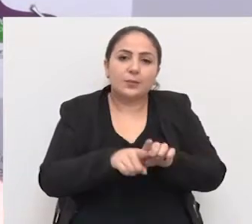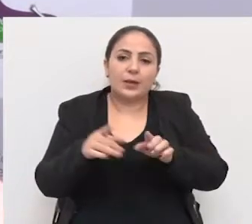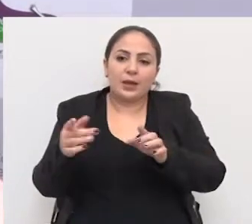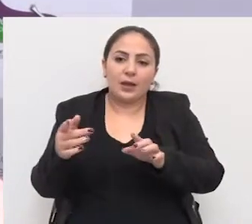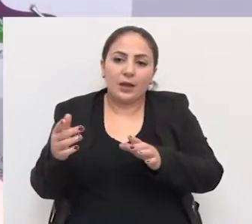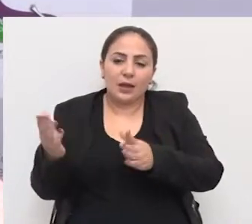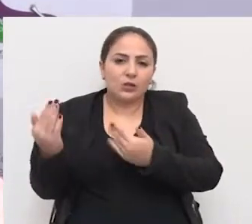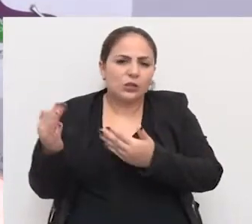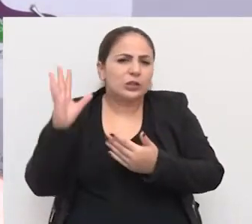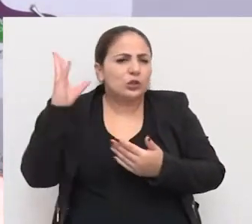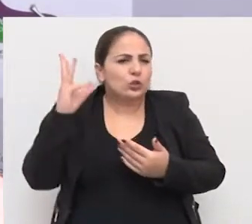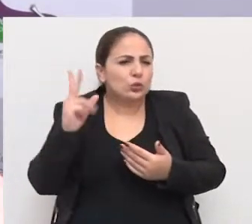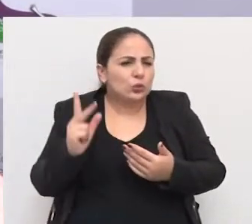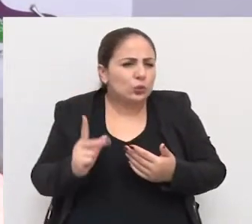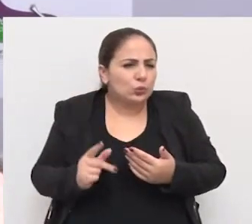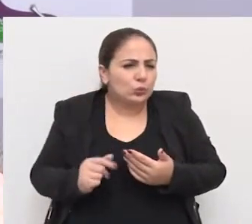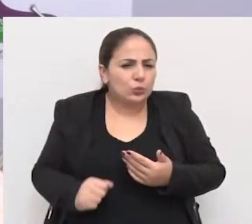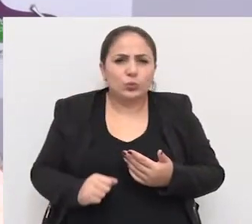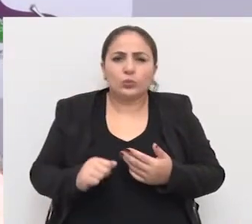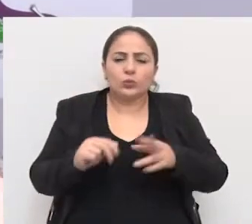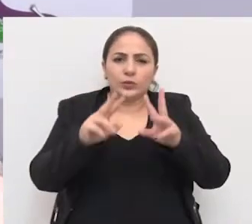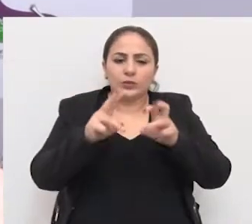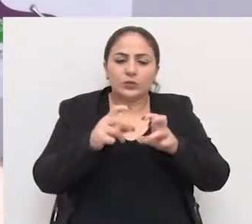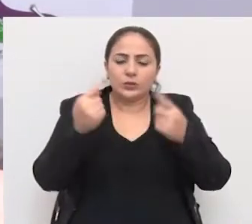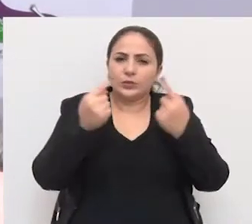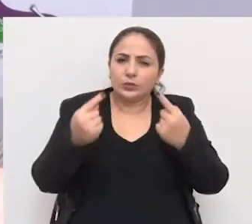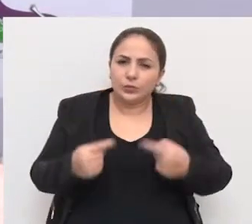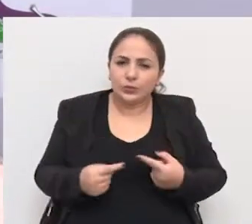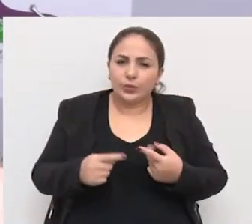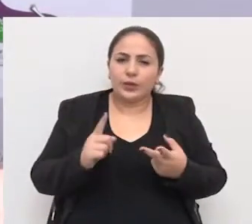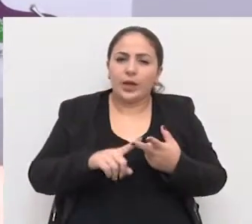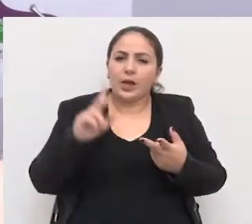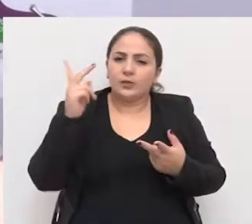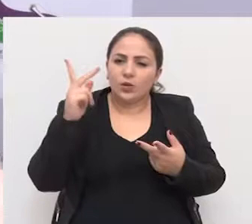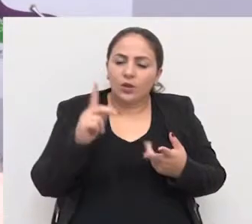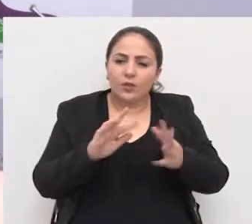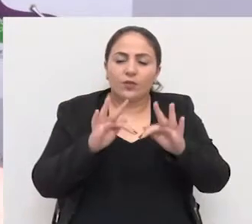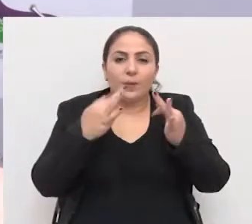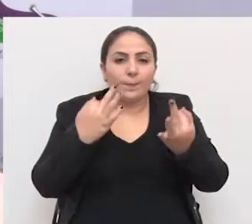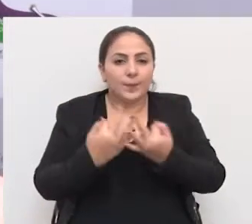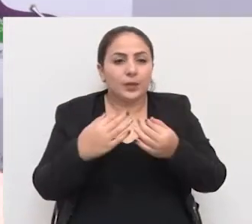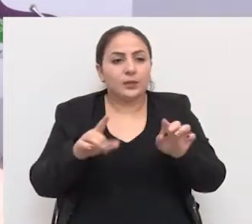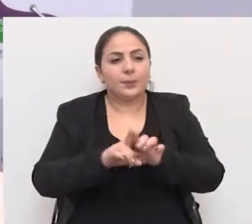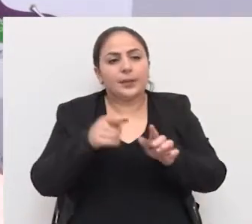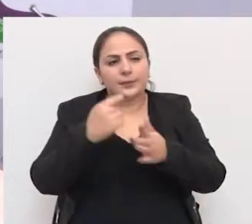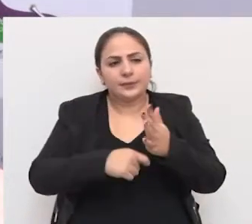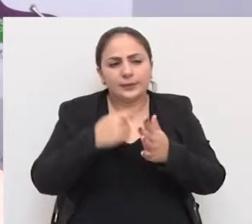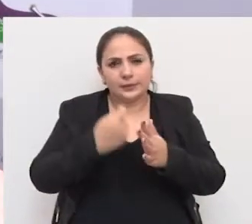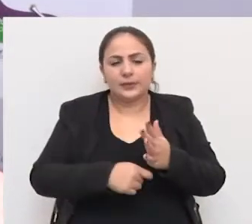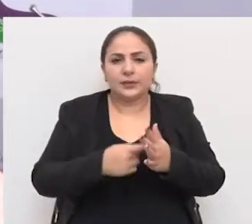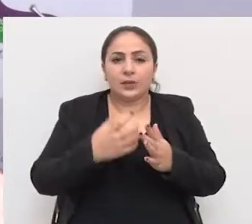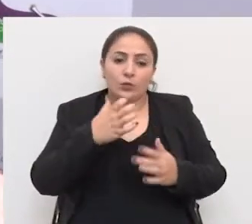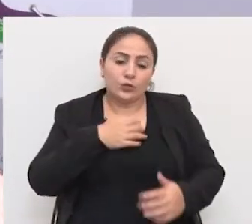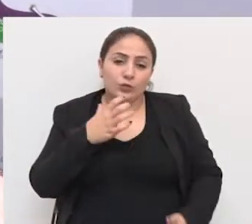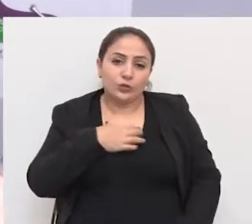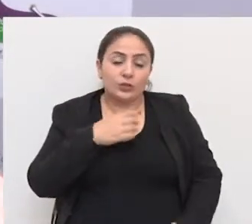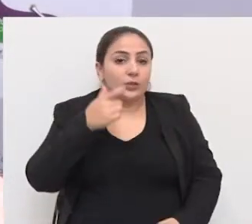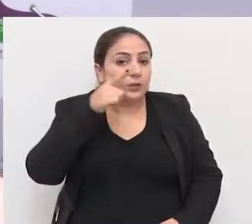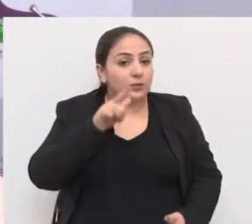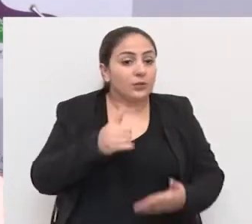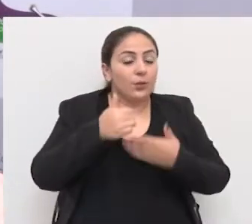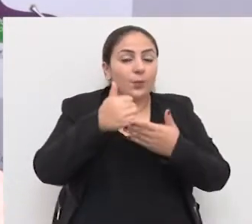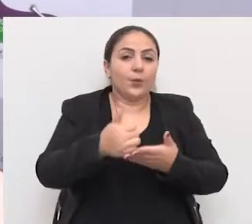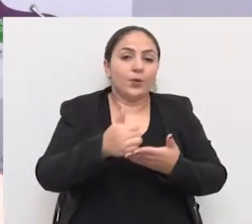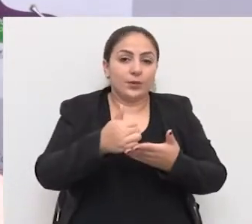criança e adolescente, mas se vê toda a estrutura, a história familiar e tenta-se então de alguma forma ser